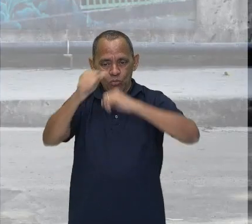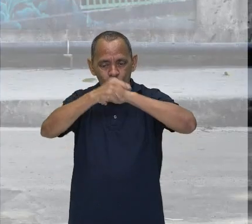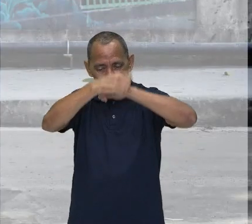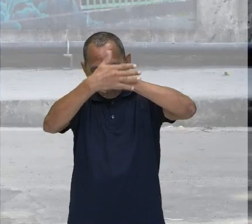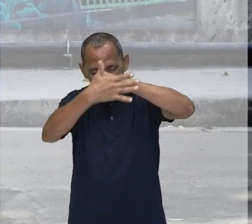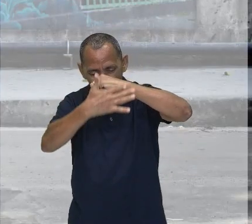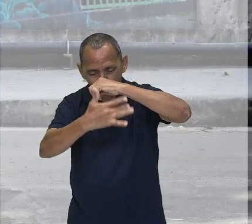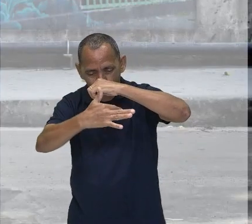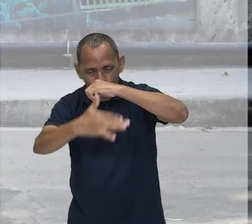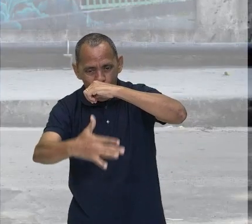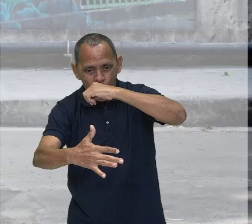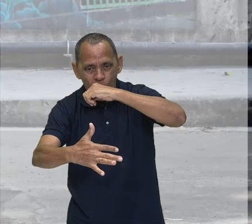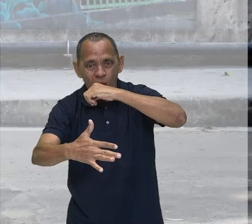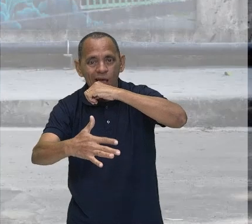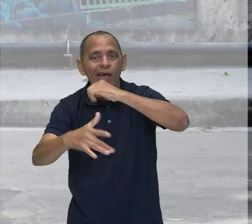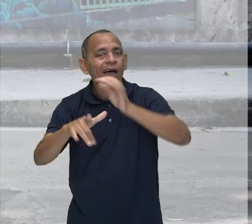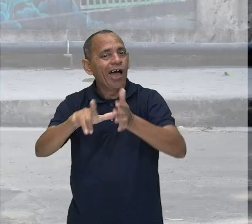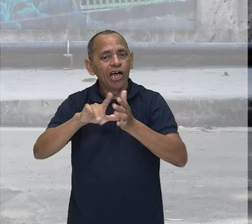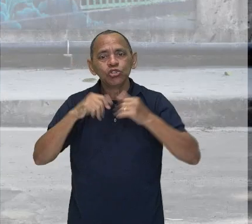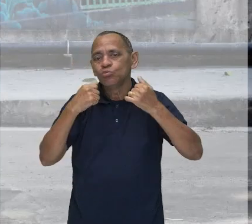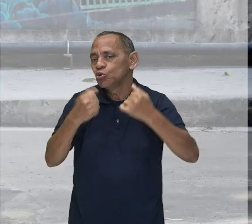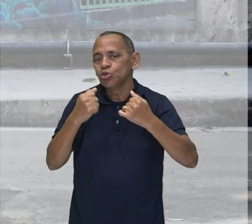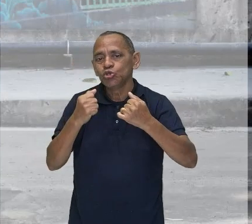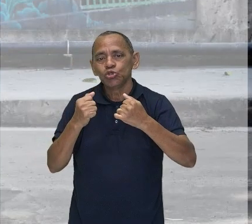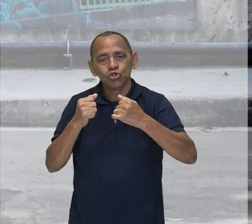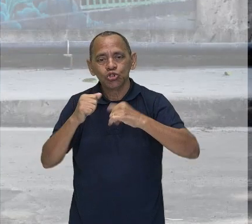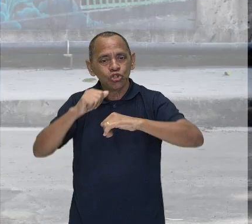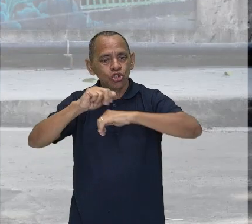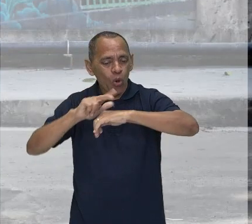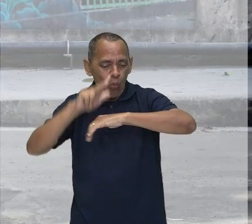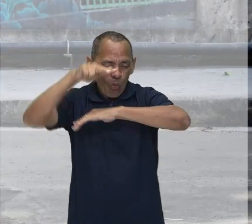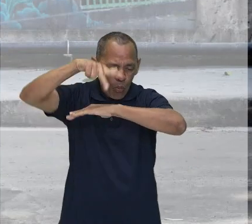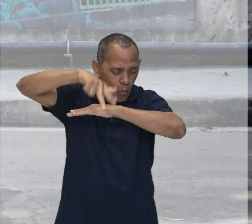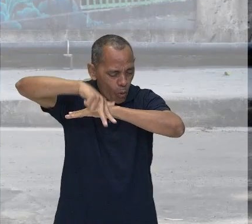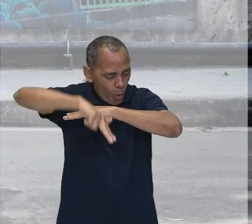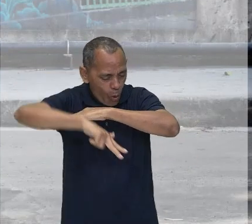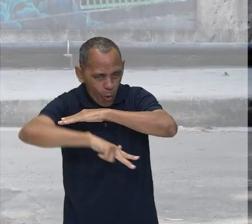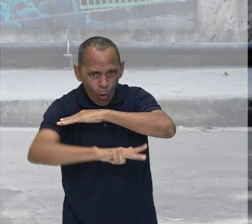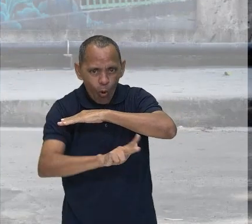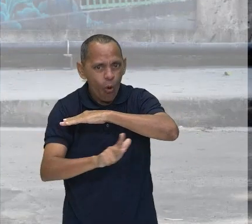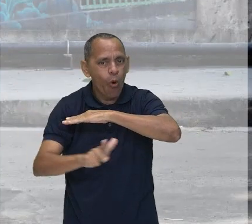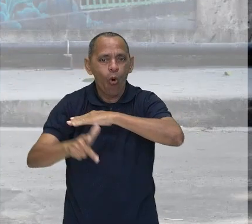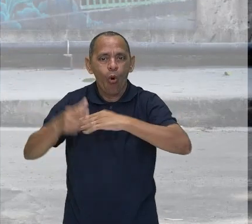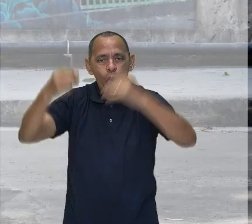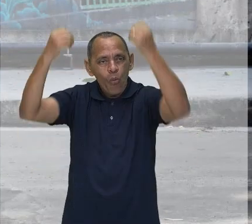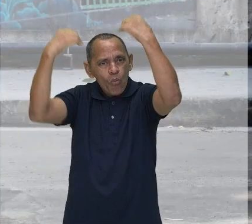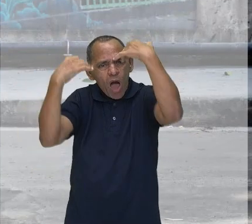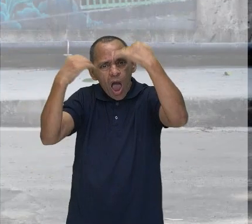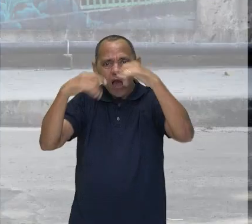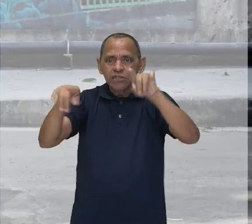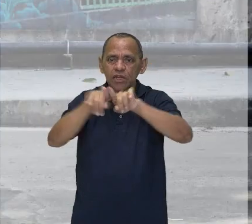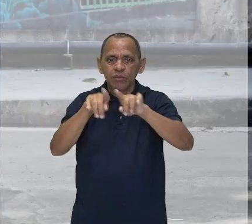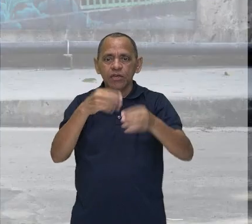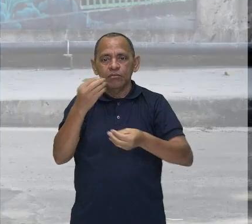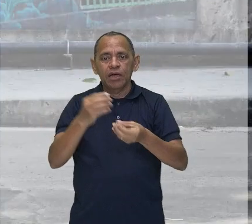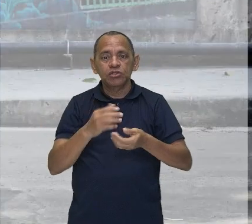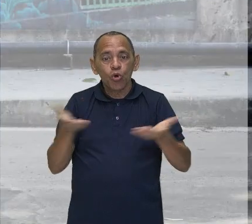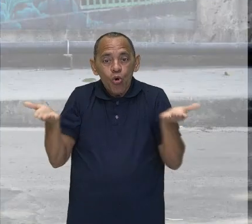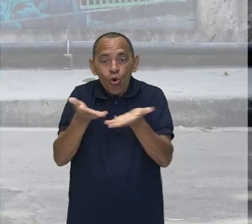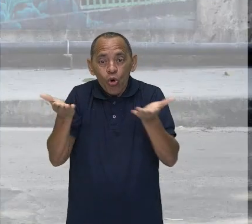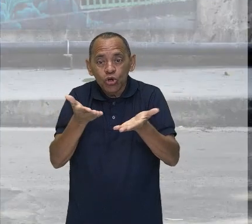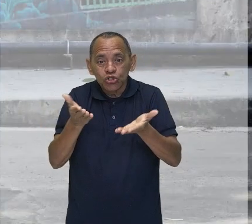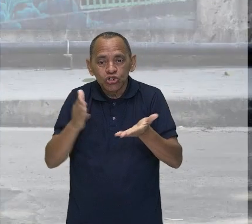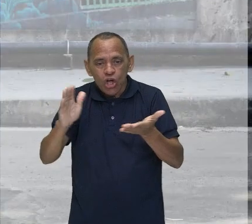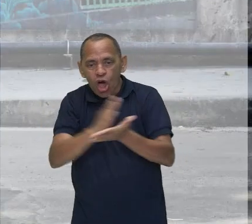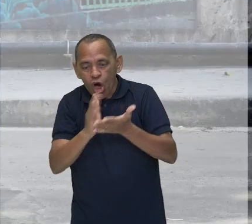podia tomar banho, brincar, porque a água era pura, ter aquele contato com a natureza, então ali. Hoje, muitas das vezes, muitos aqui